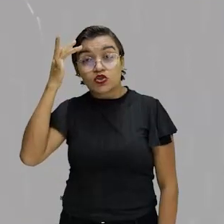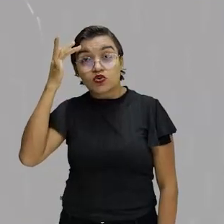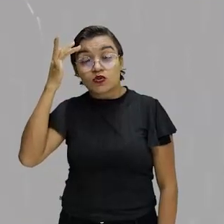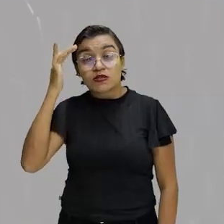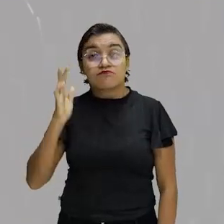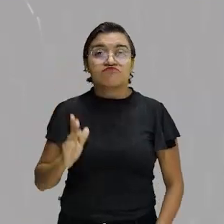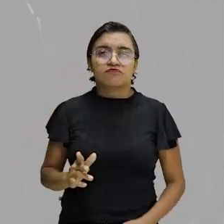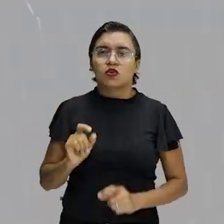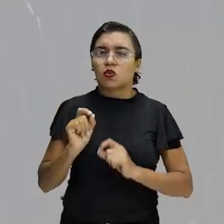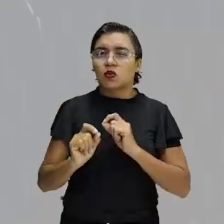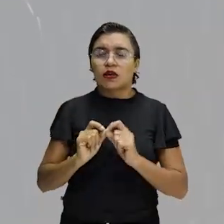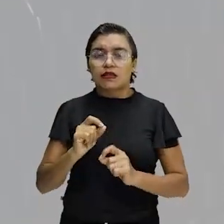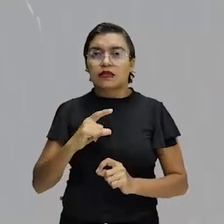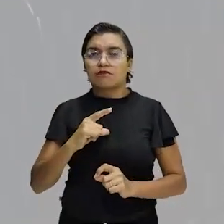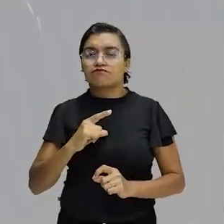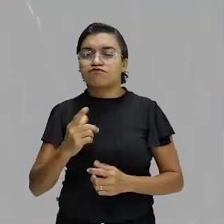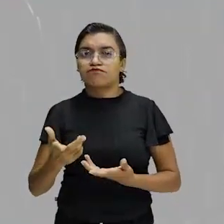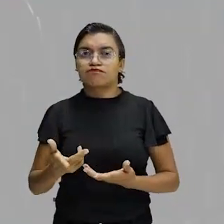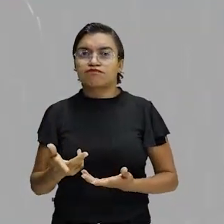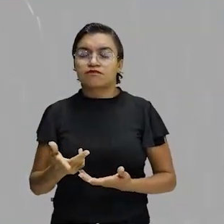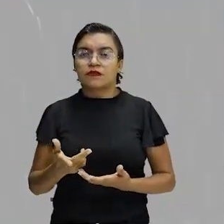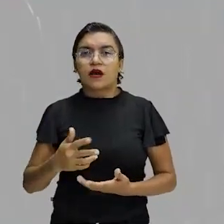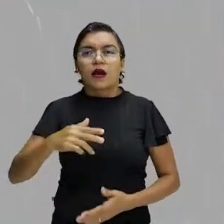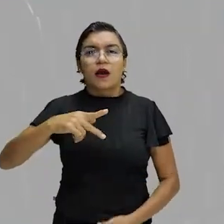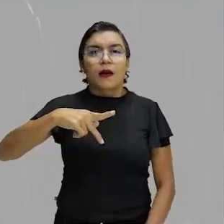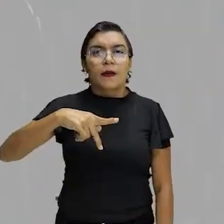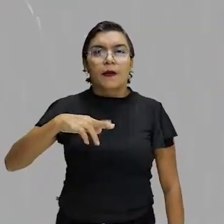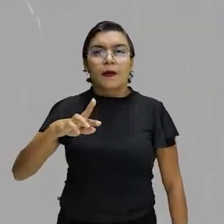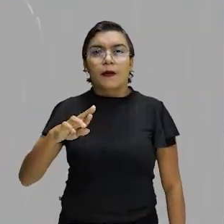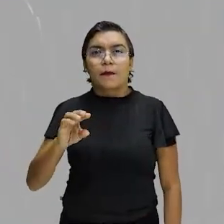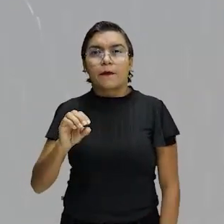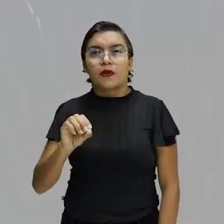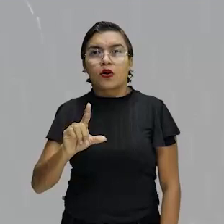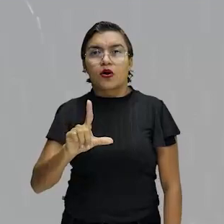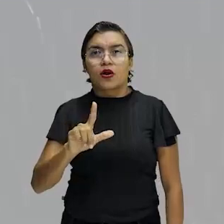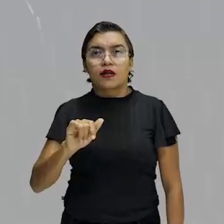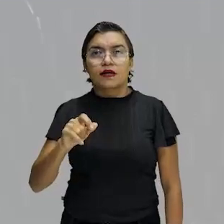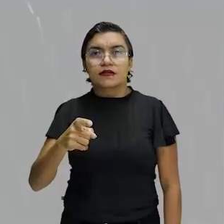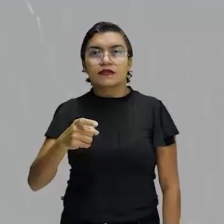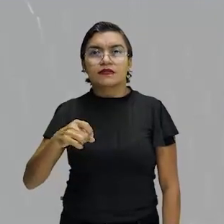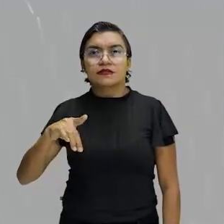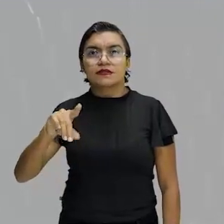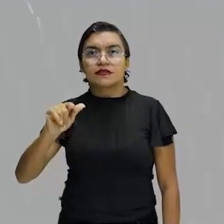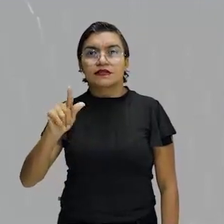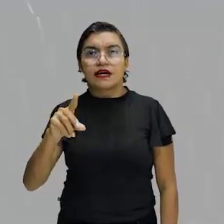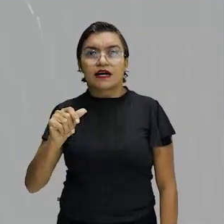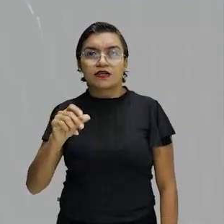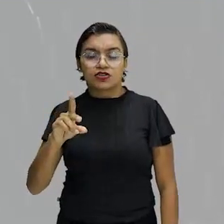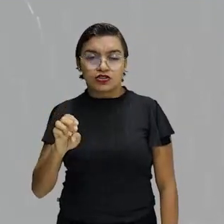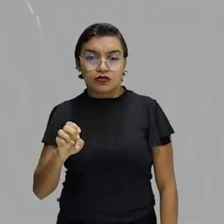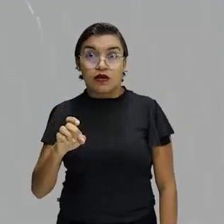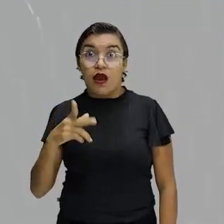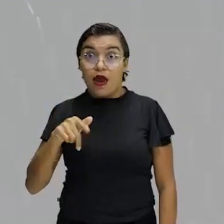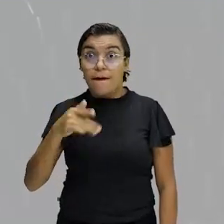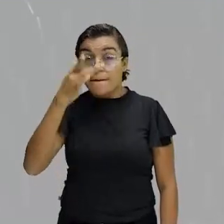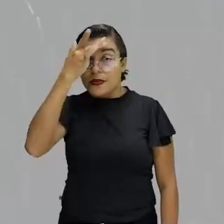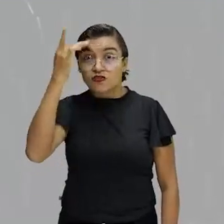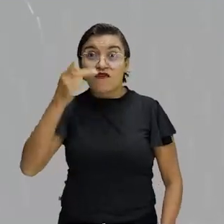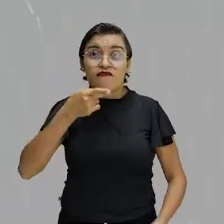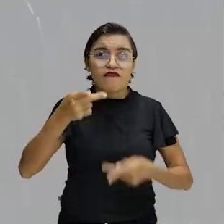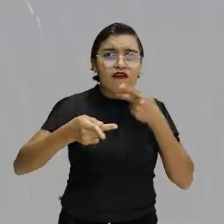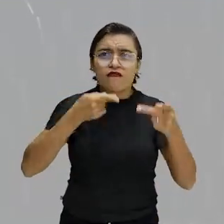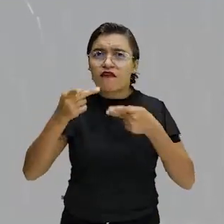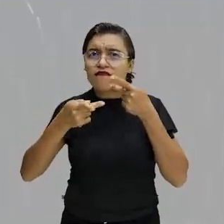falar quanto para escrever. O que é a prolixidade? São as pessoas que falam demasiadamente, né? Para se expressar,